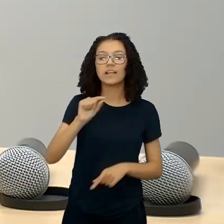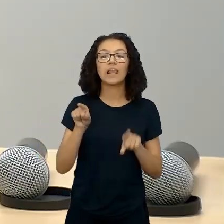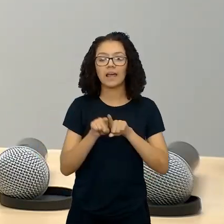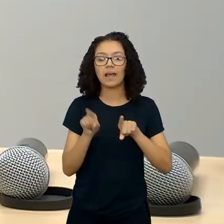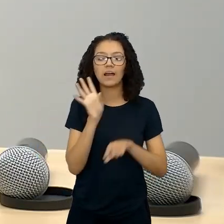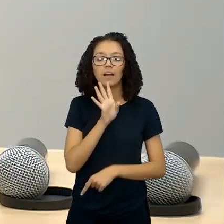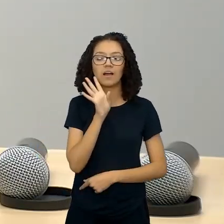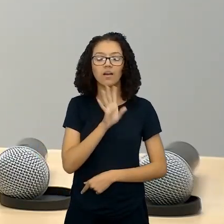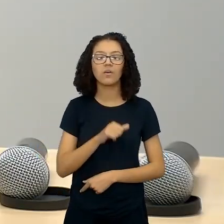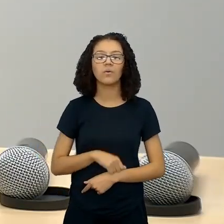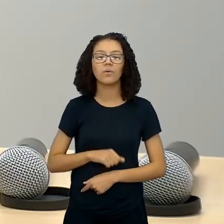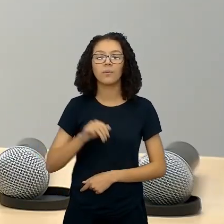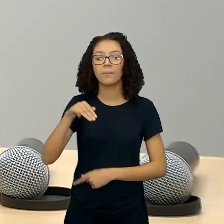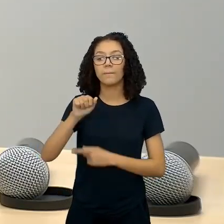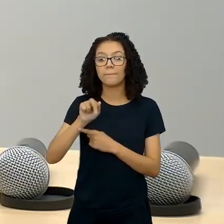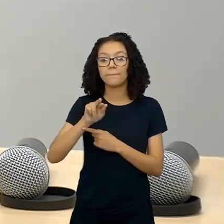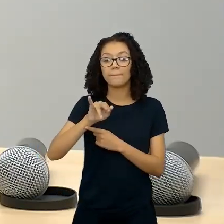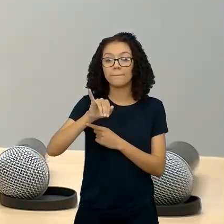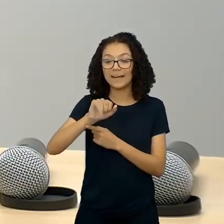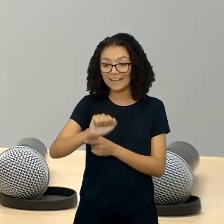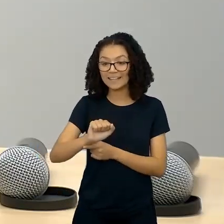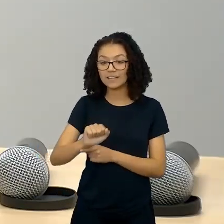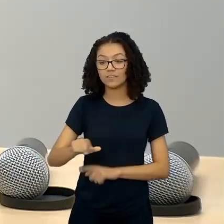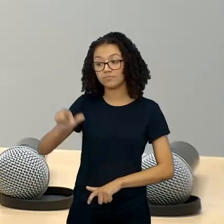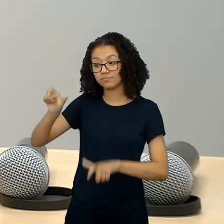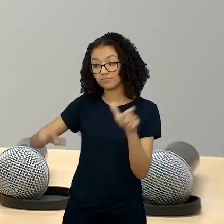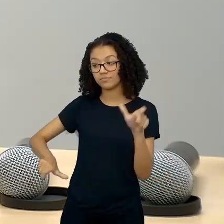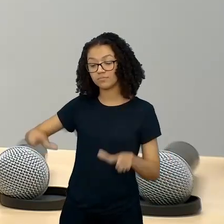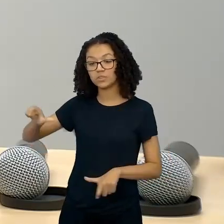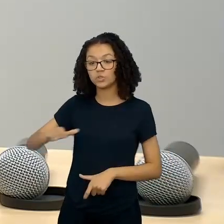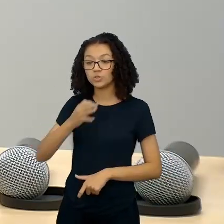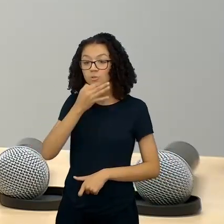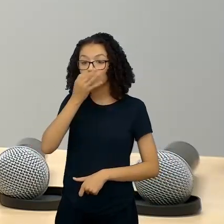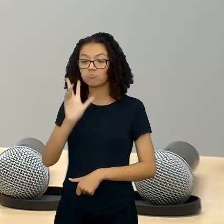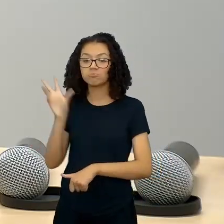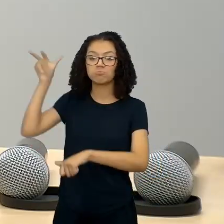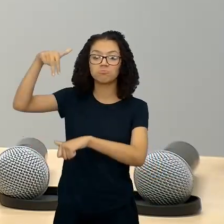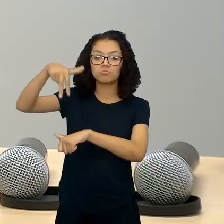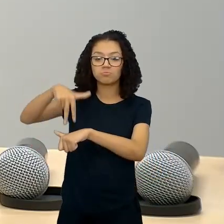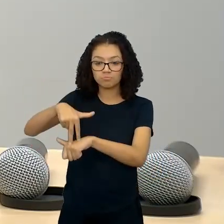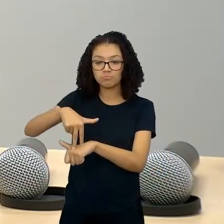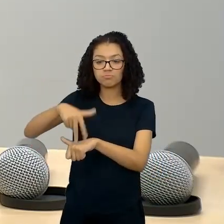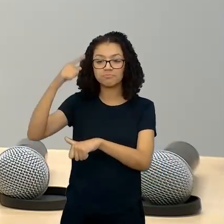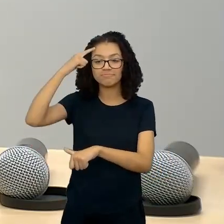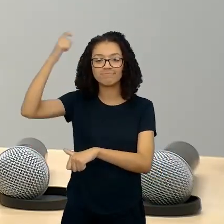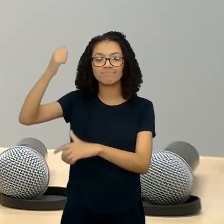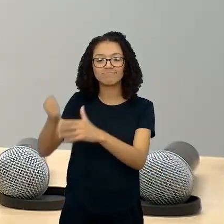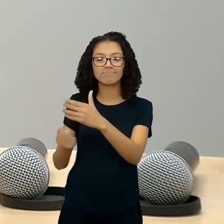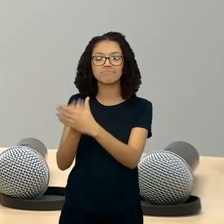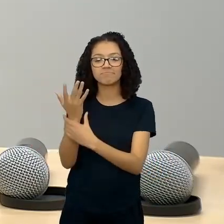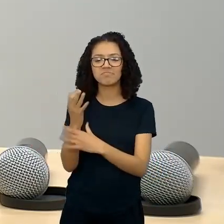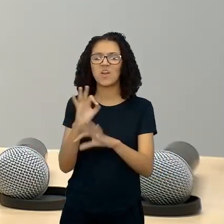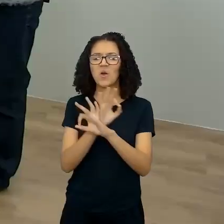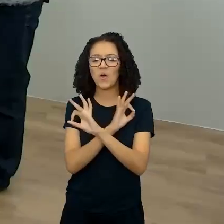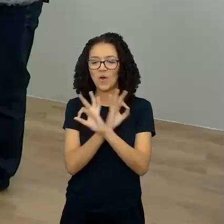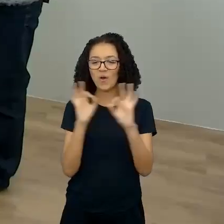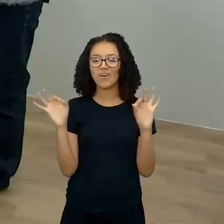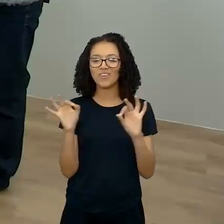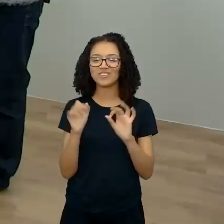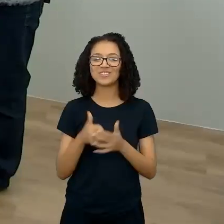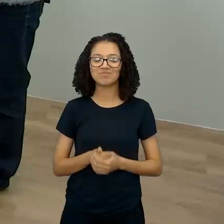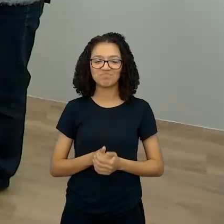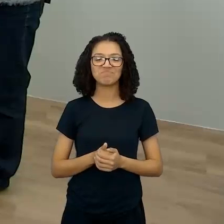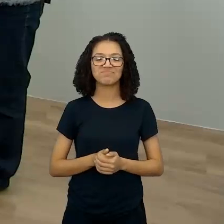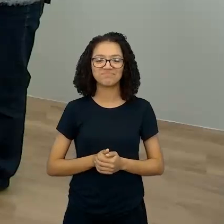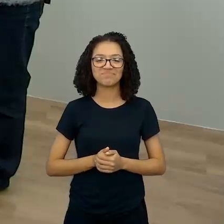Maria, estamos formando alunos protagonistas de seus pensamentos e suas criatividades. Muito bacana,